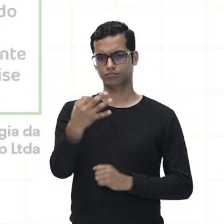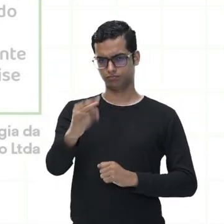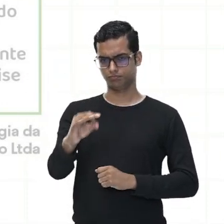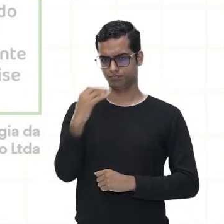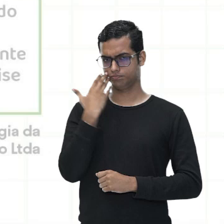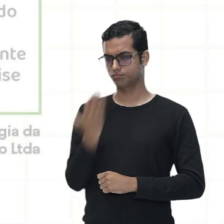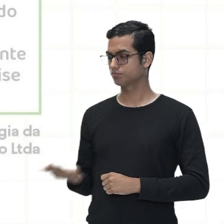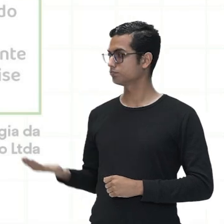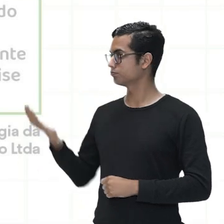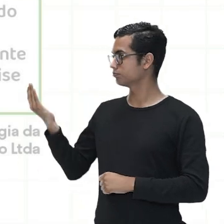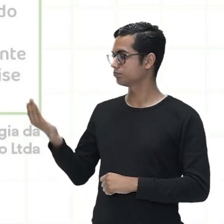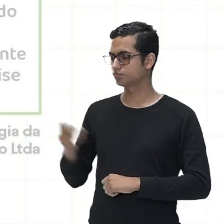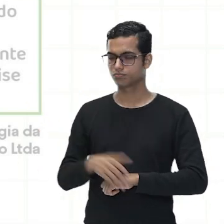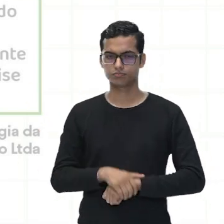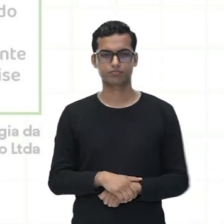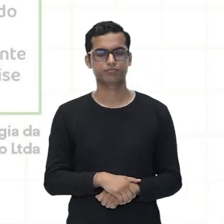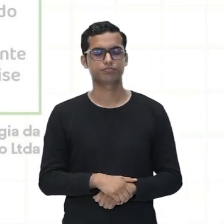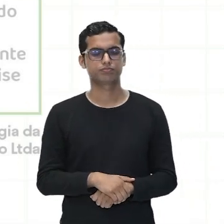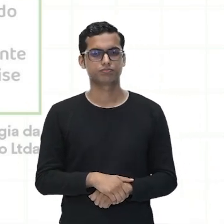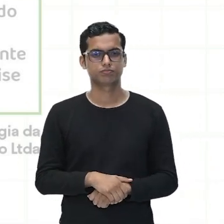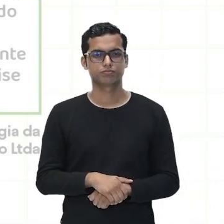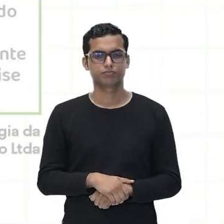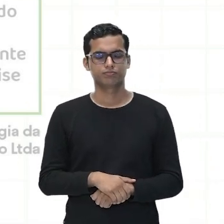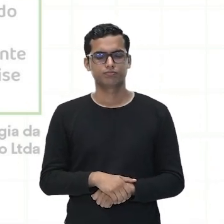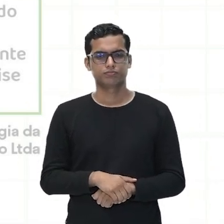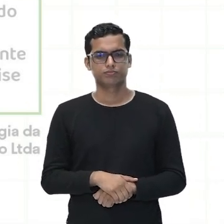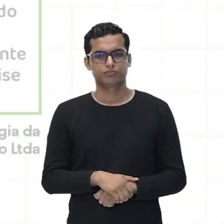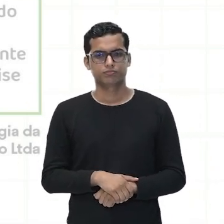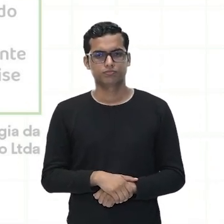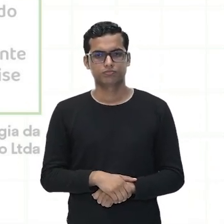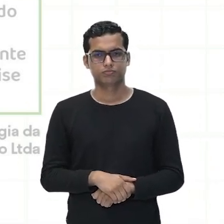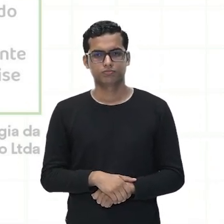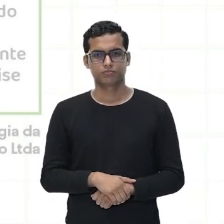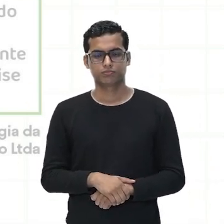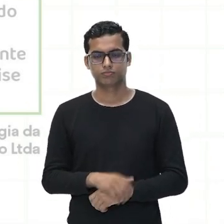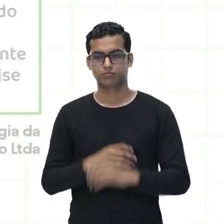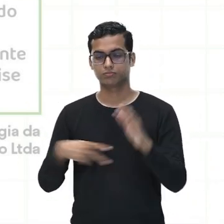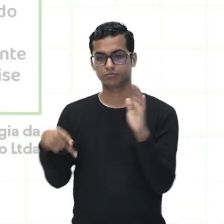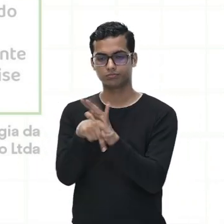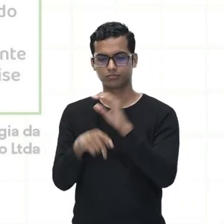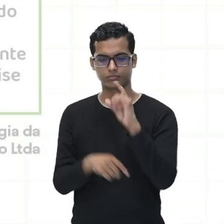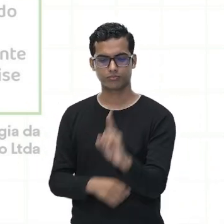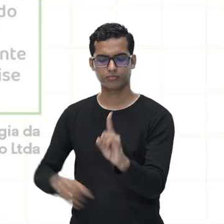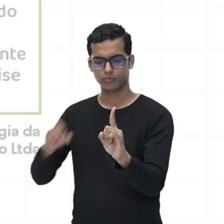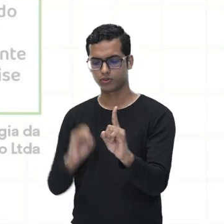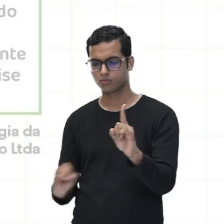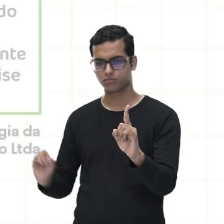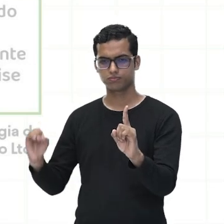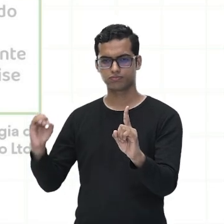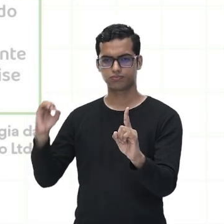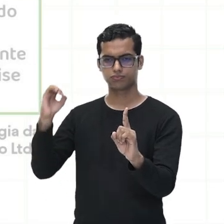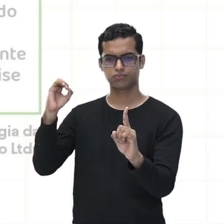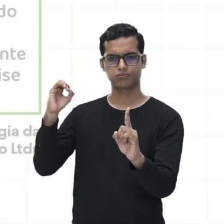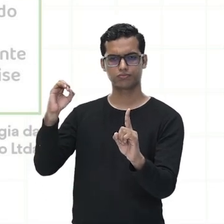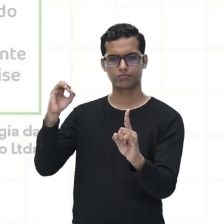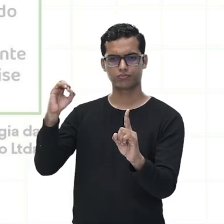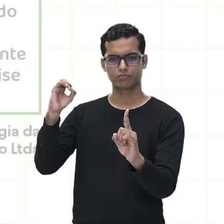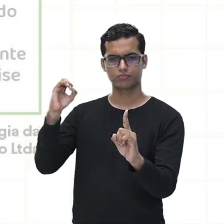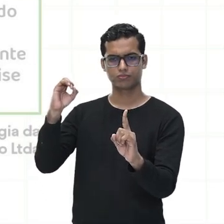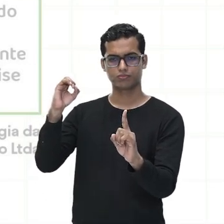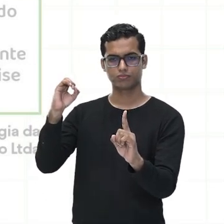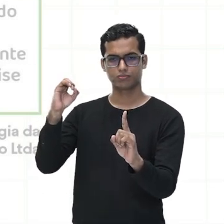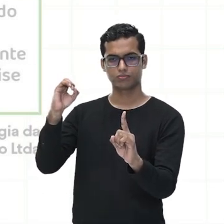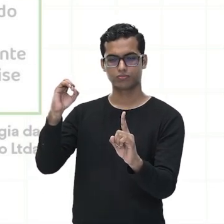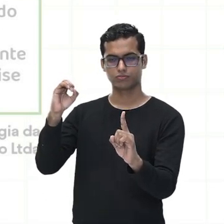aqui, nós vamos ter o nascer do sol, o meio-dia e o pôr